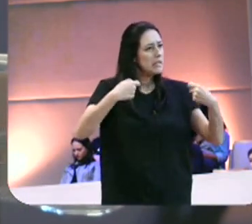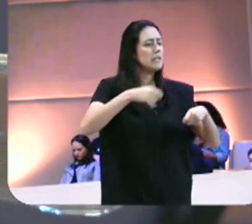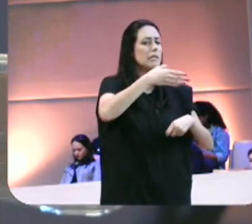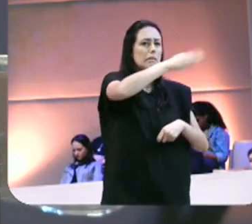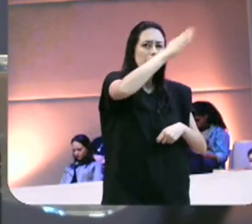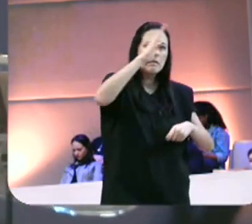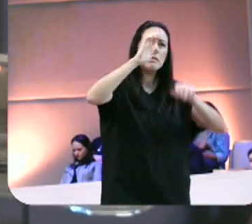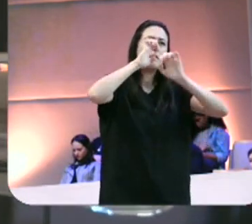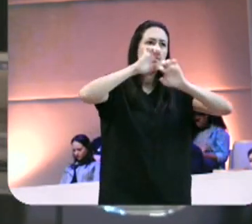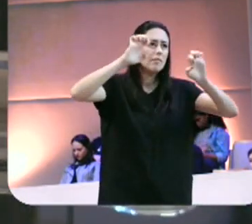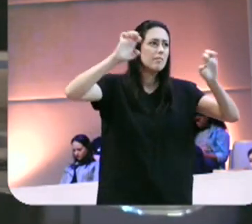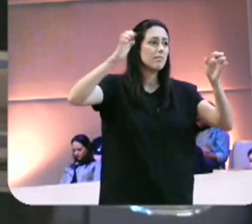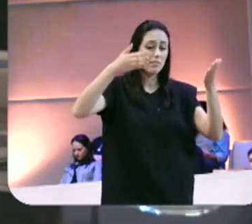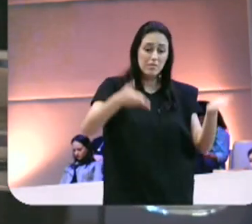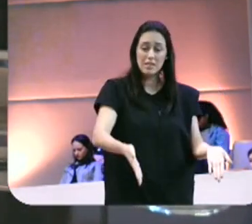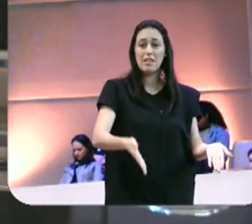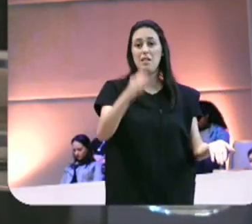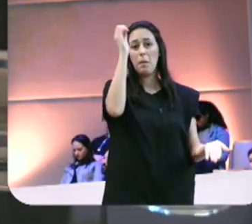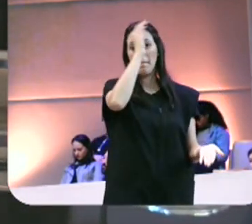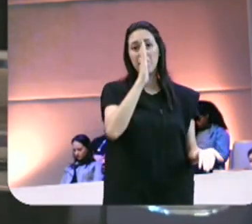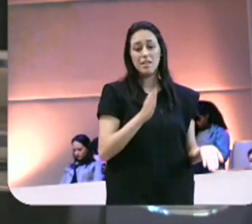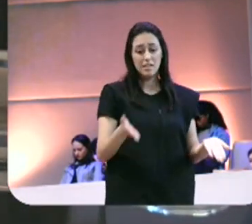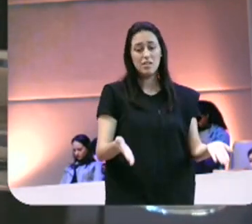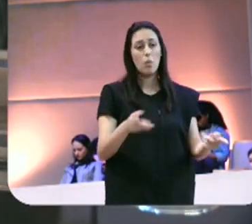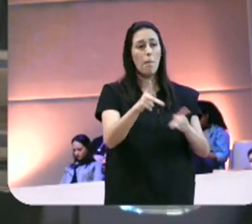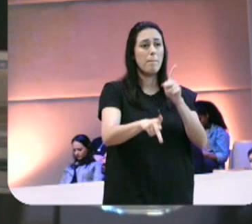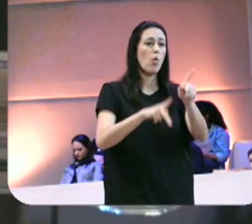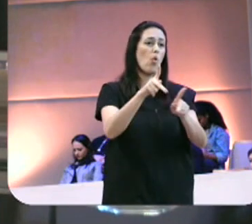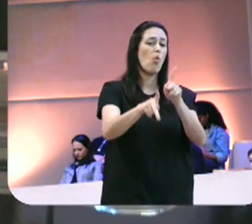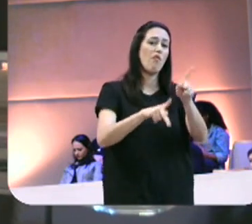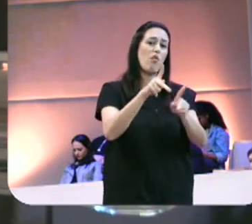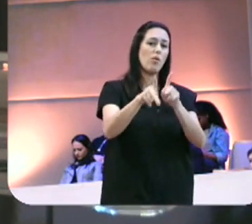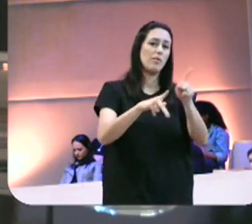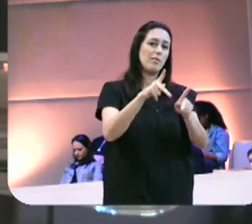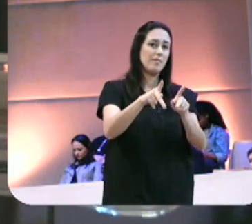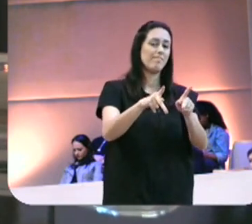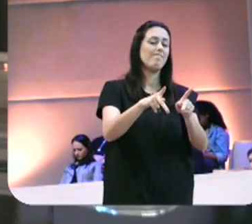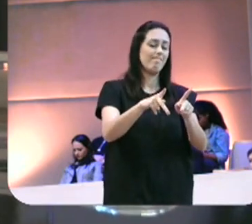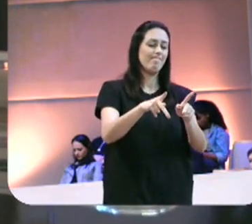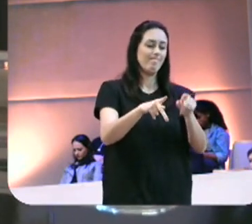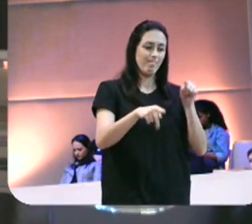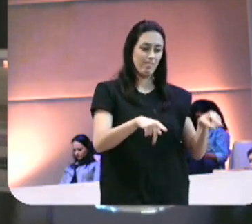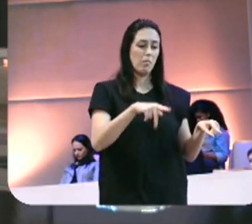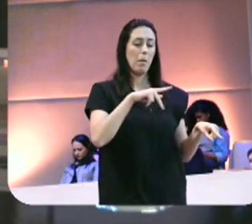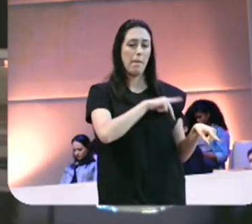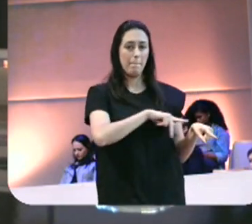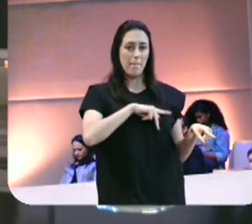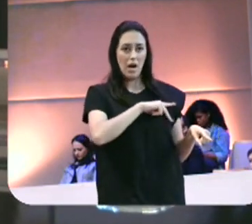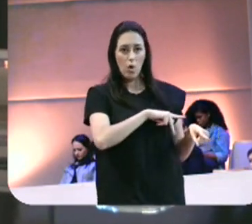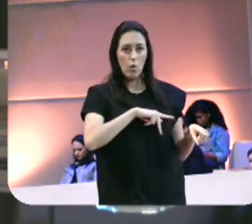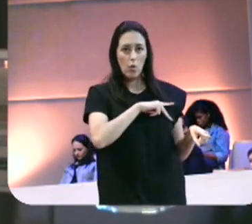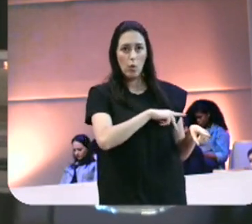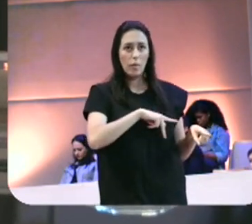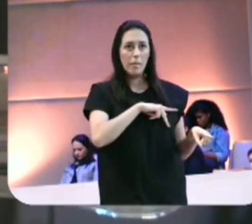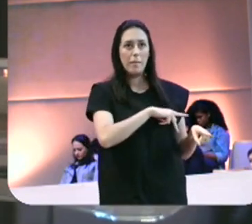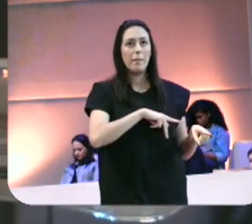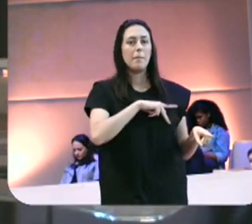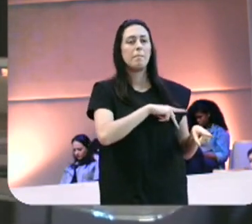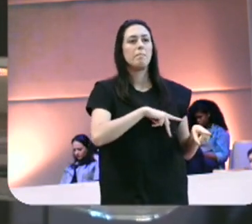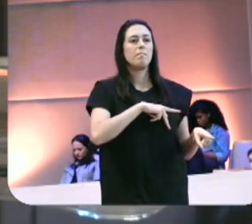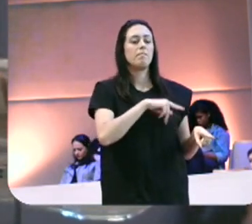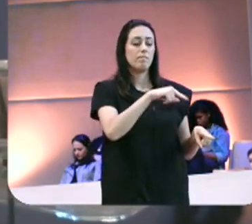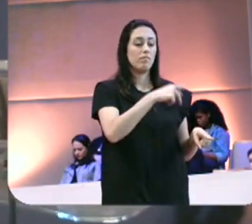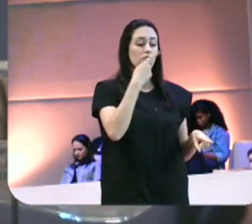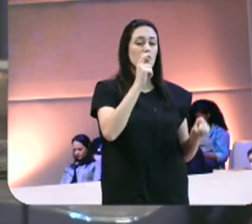está acontecendo no nosso povo. Mas, meus irmãos, nós sabemos também, e o apóstolo Paulo adverte o seu filho, que com o crescimento